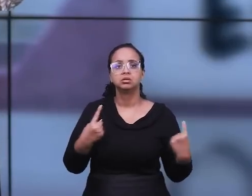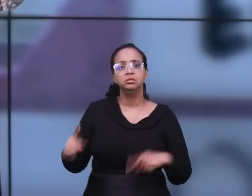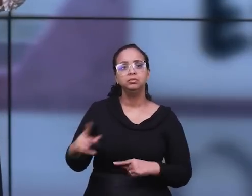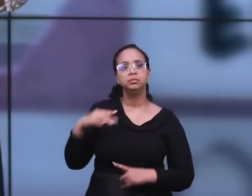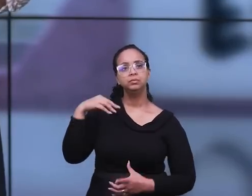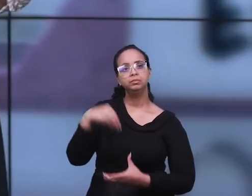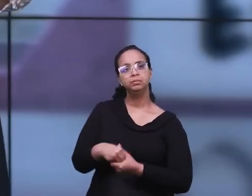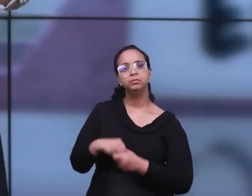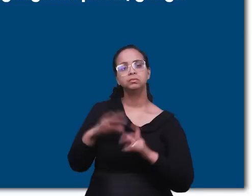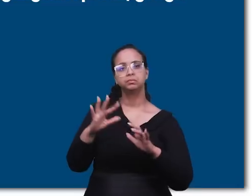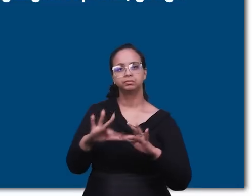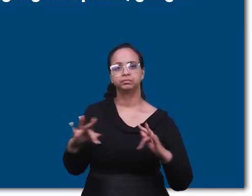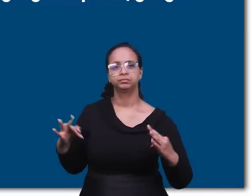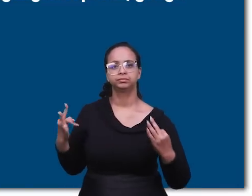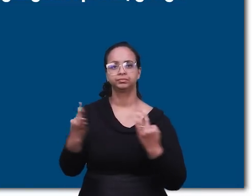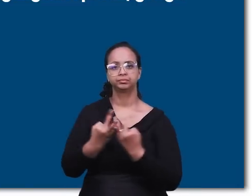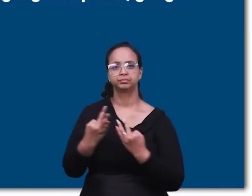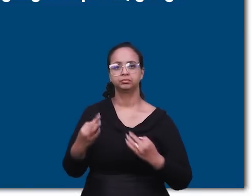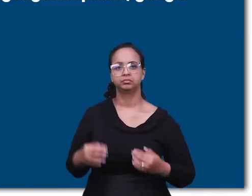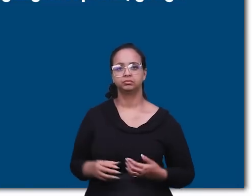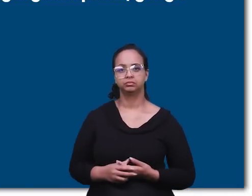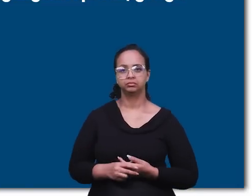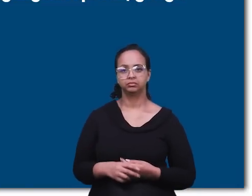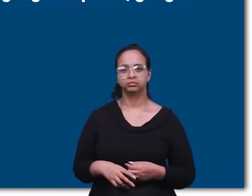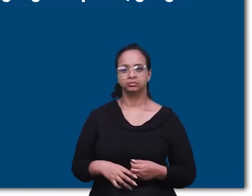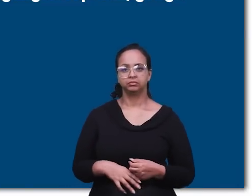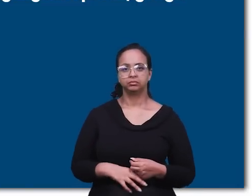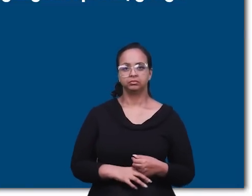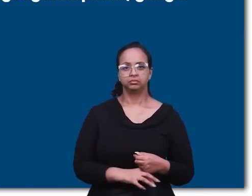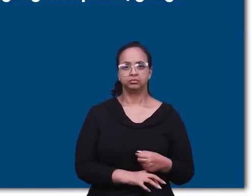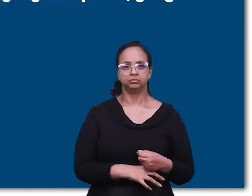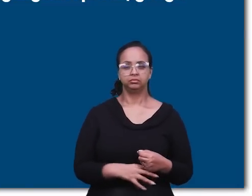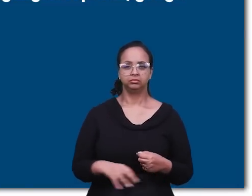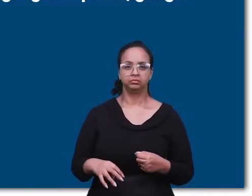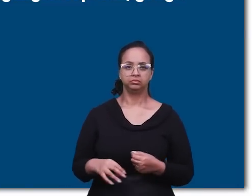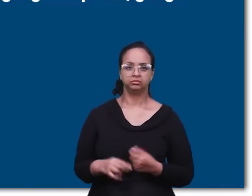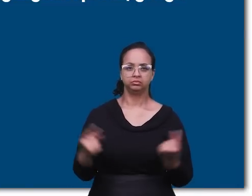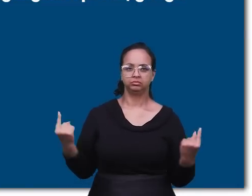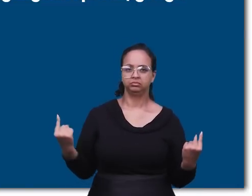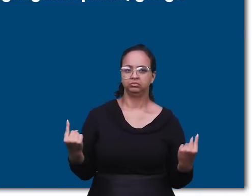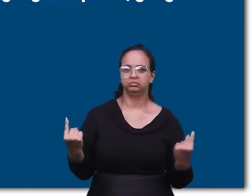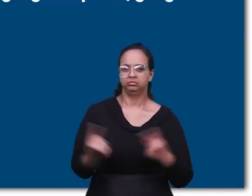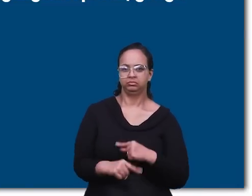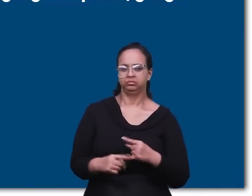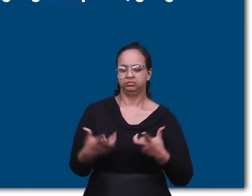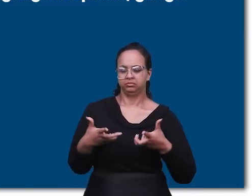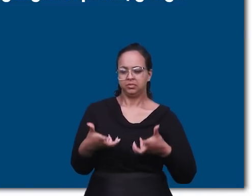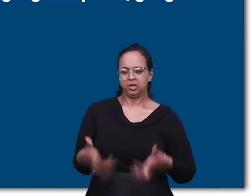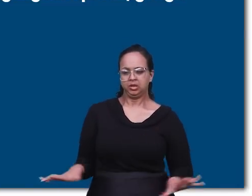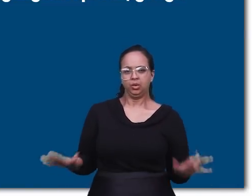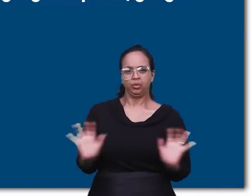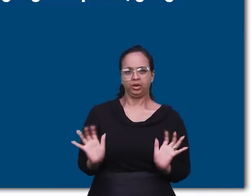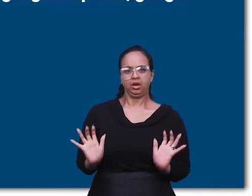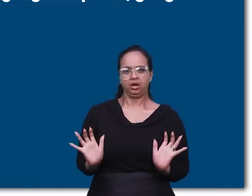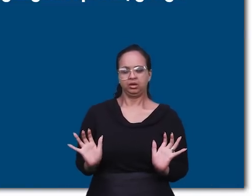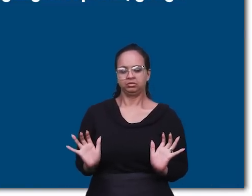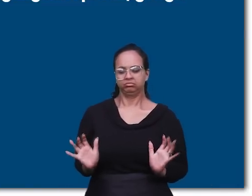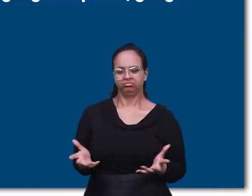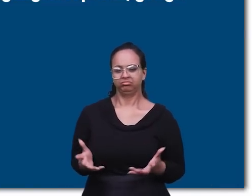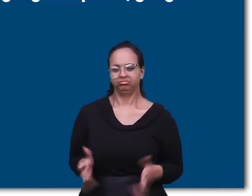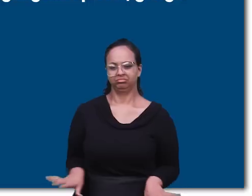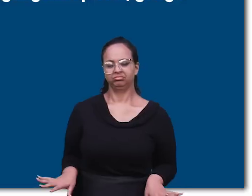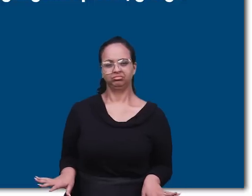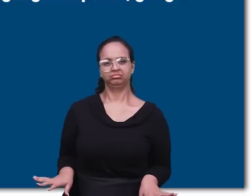na família. E o que é a oposição? É o ato de opor-se, de ser contrário